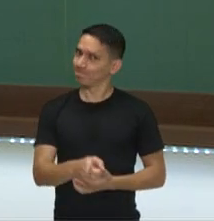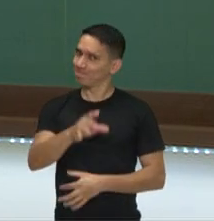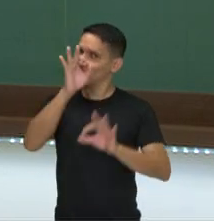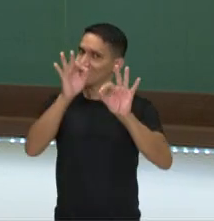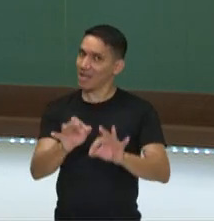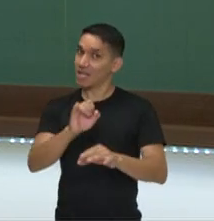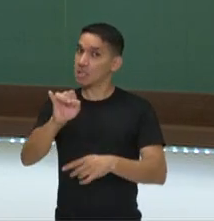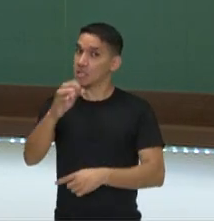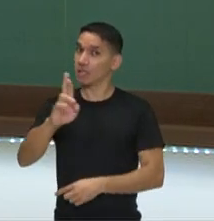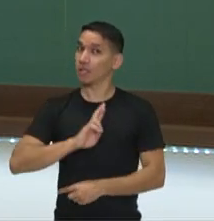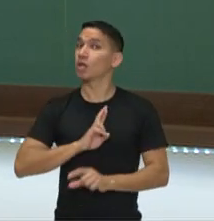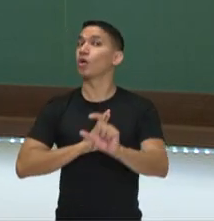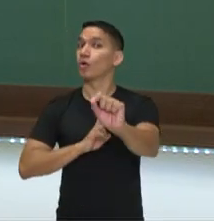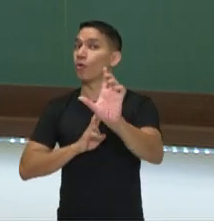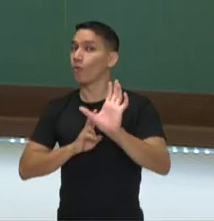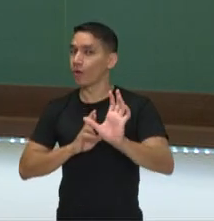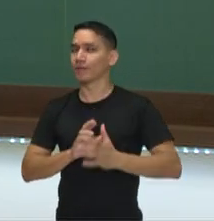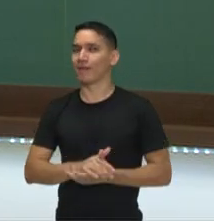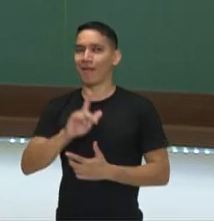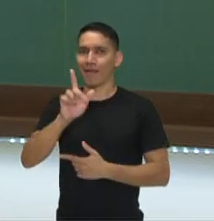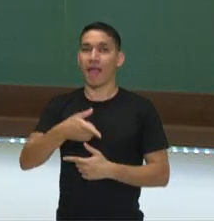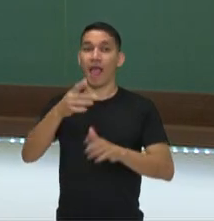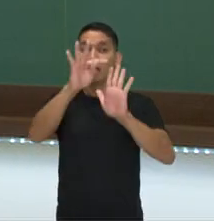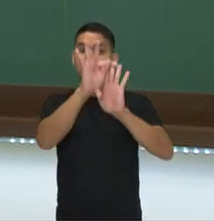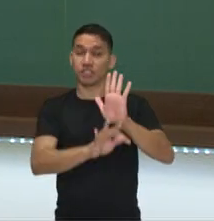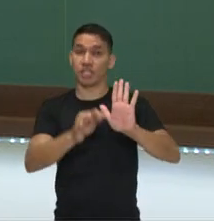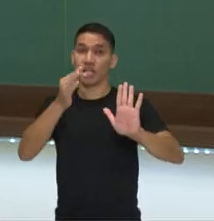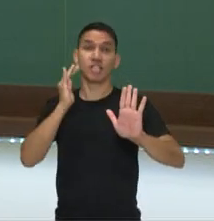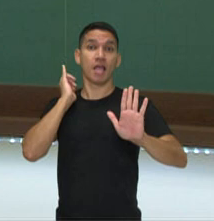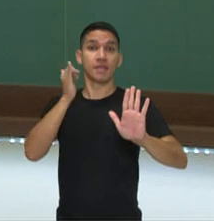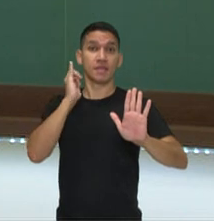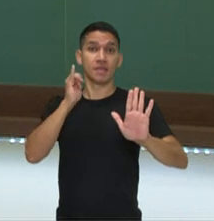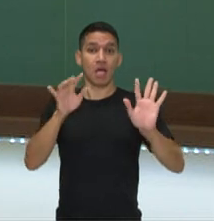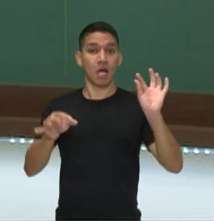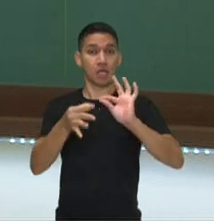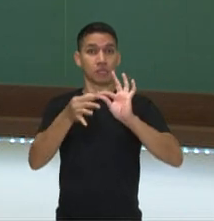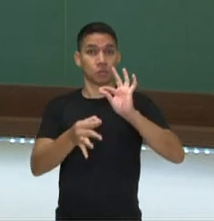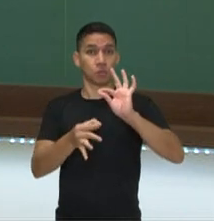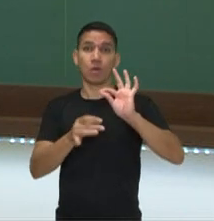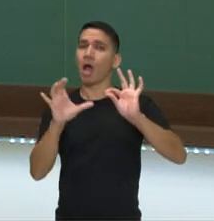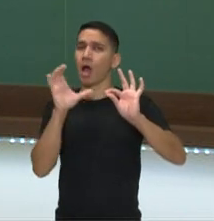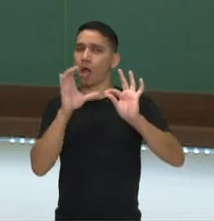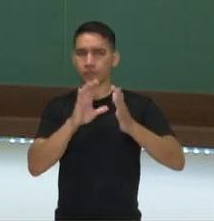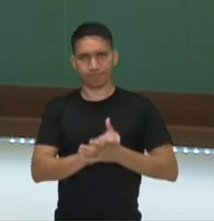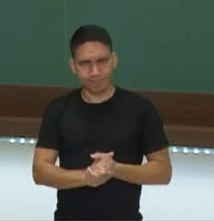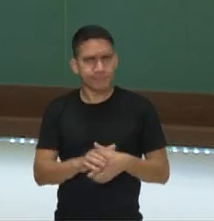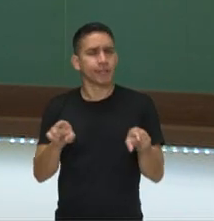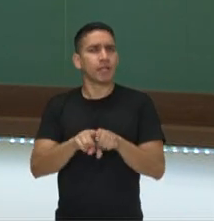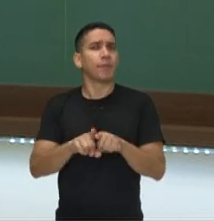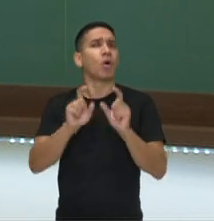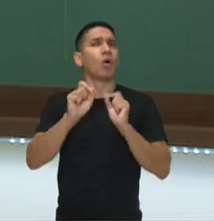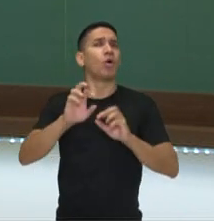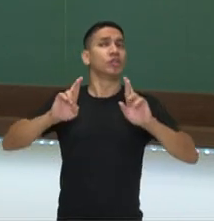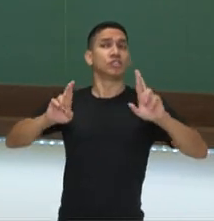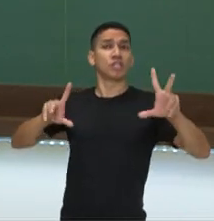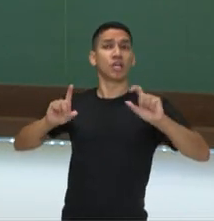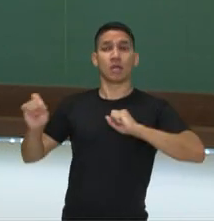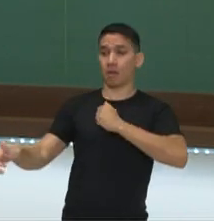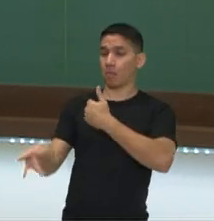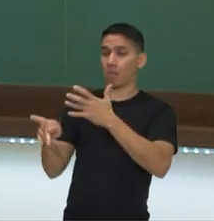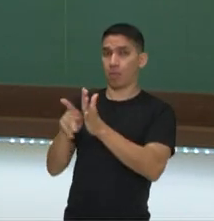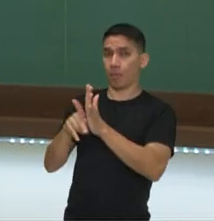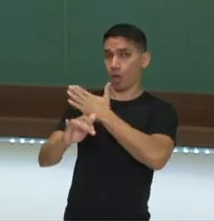Acertou quem disse isso. É um texto narrativo, breve, e o que mais, diferentemente da